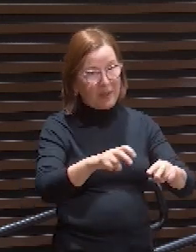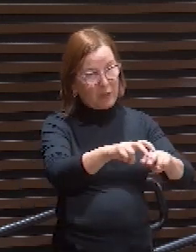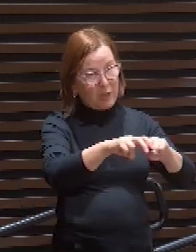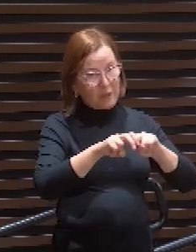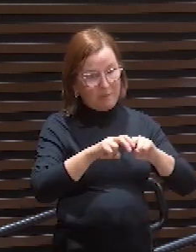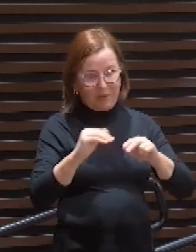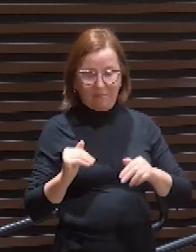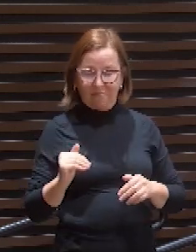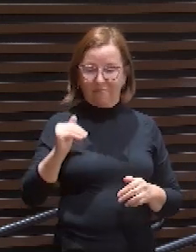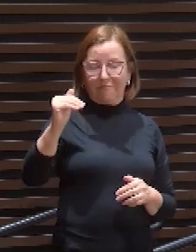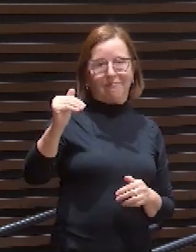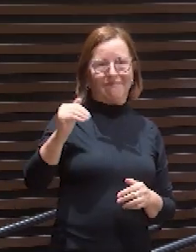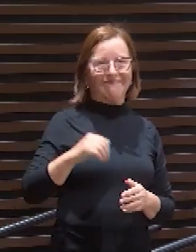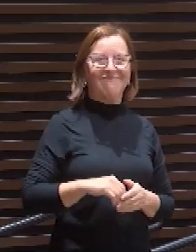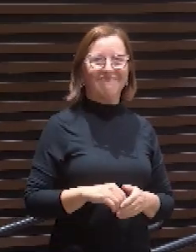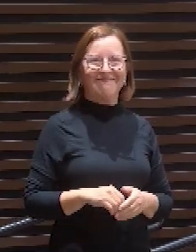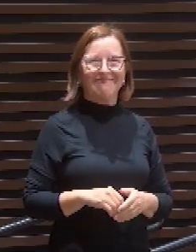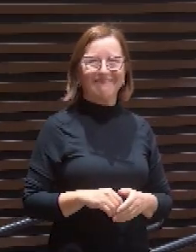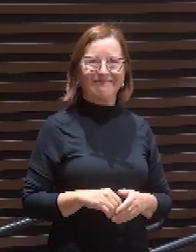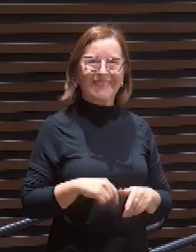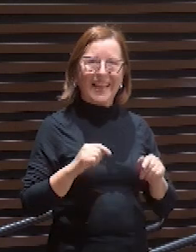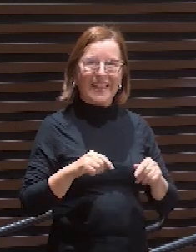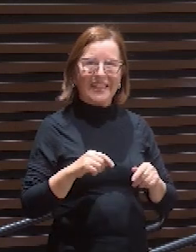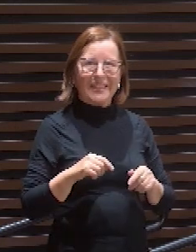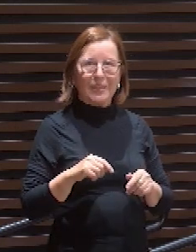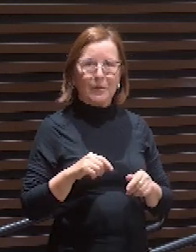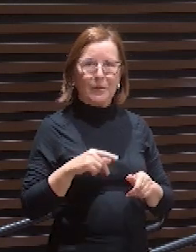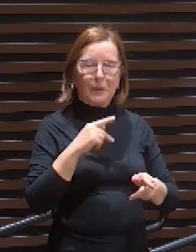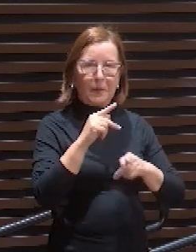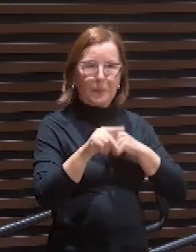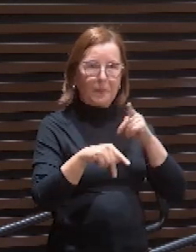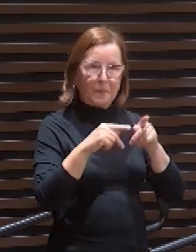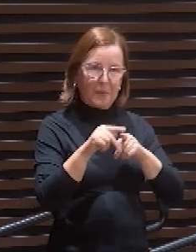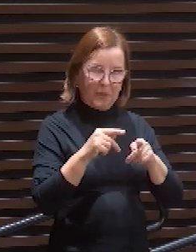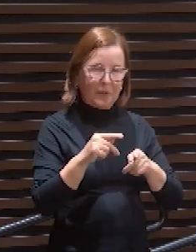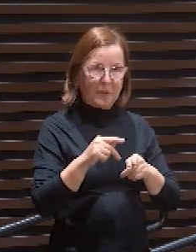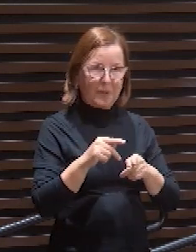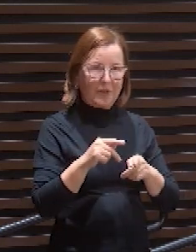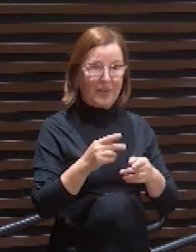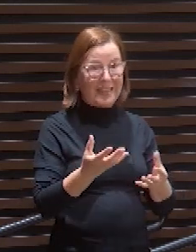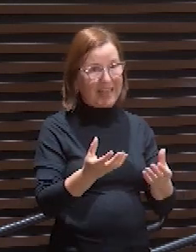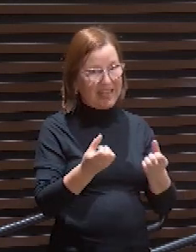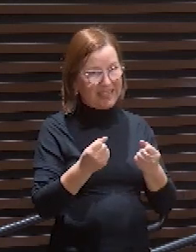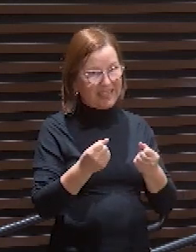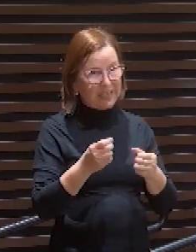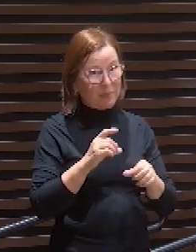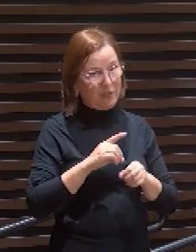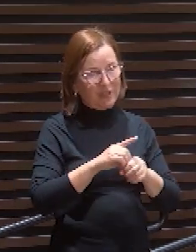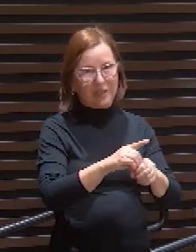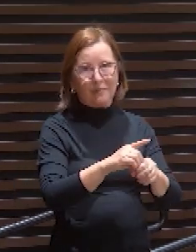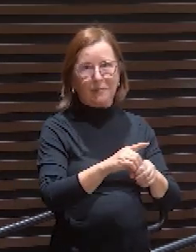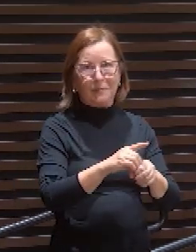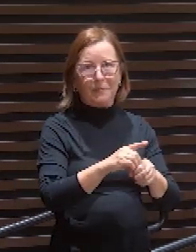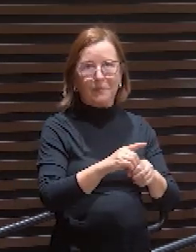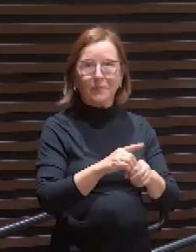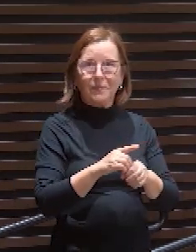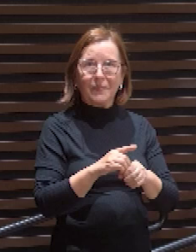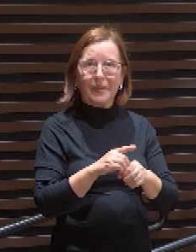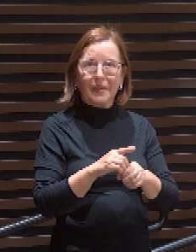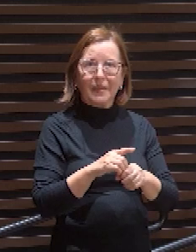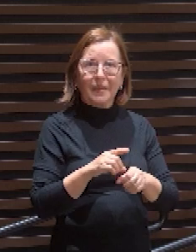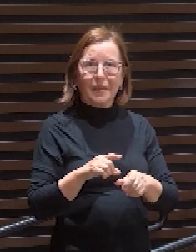Aliás, aqui são homens mortais os que recebem dízimos, porém ali, aquele de quem